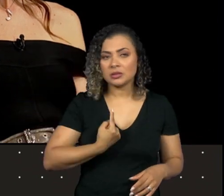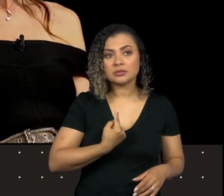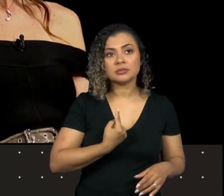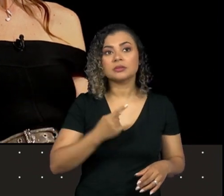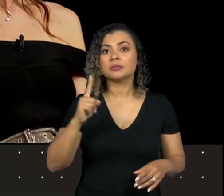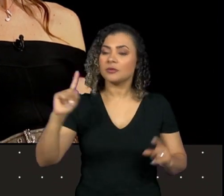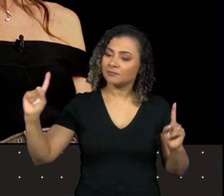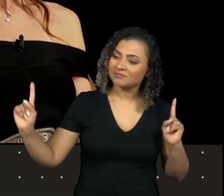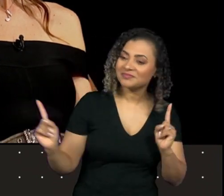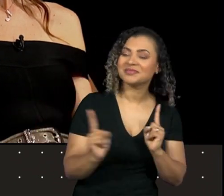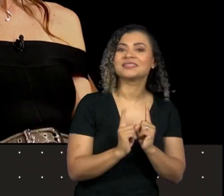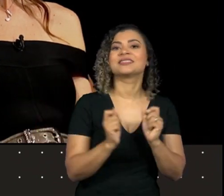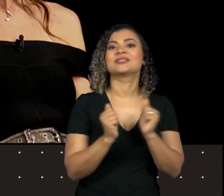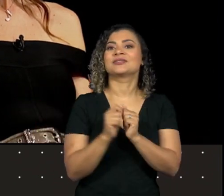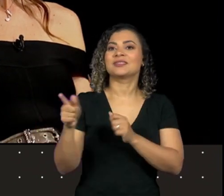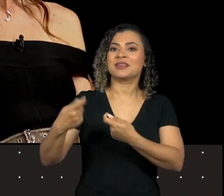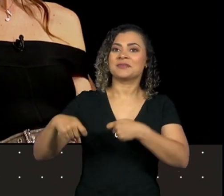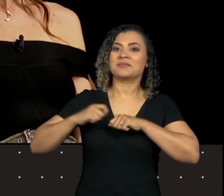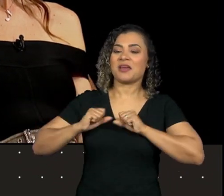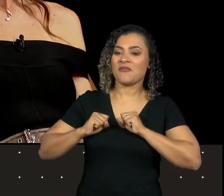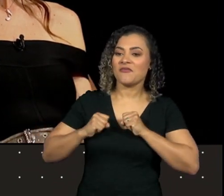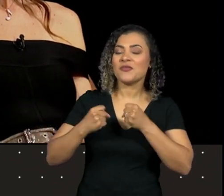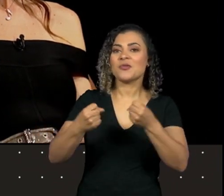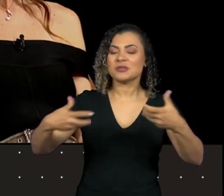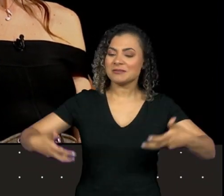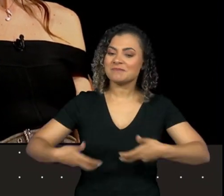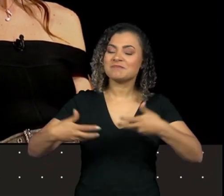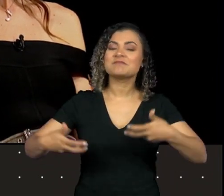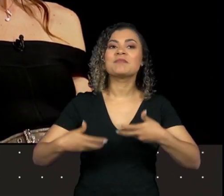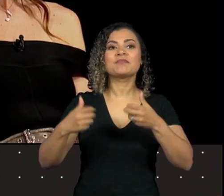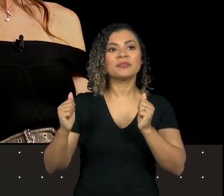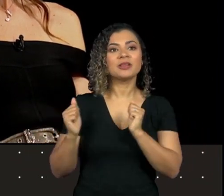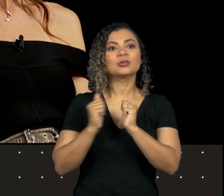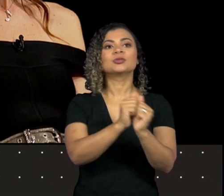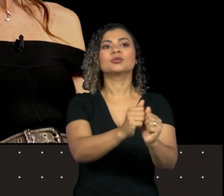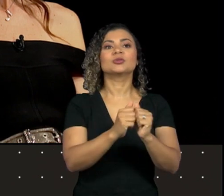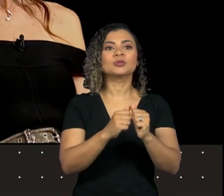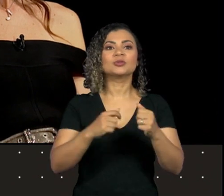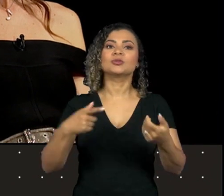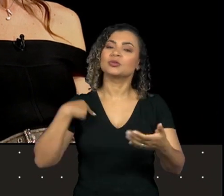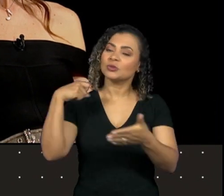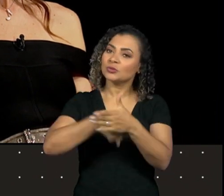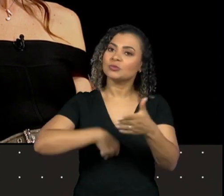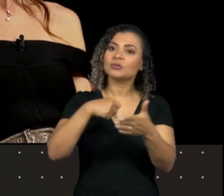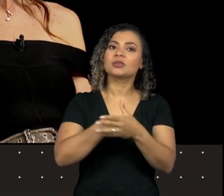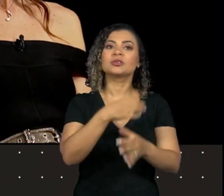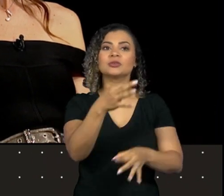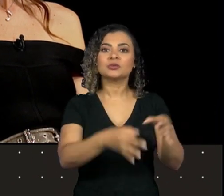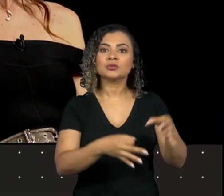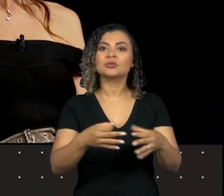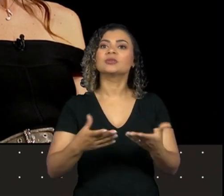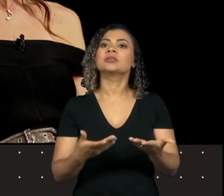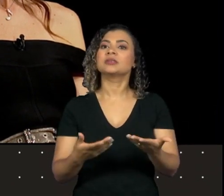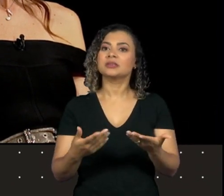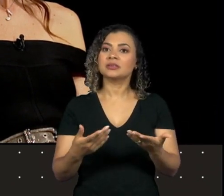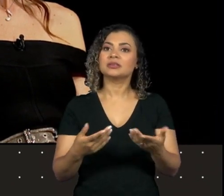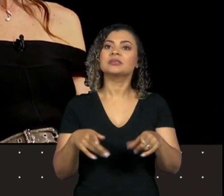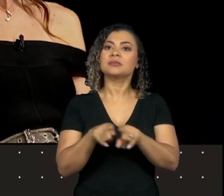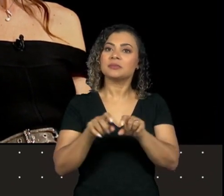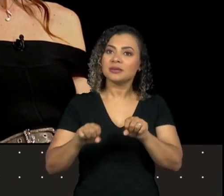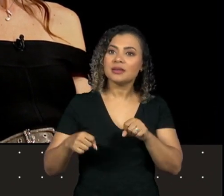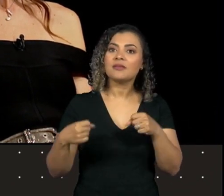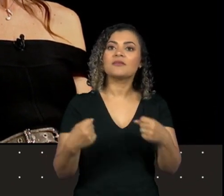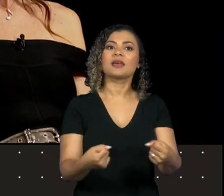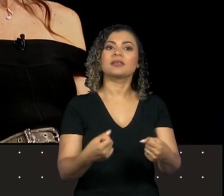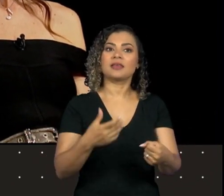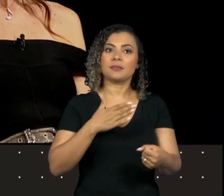do meu lado, me dando força, me levantando, acompanhando, brigando com o juiz, defendendo